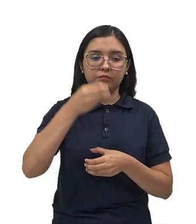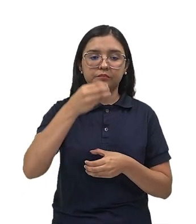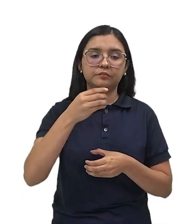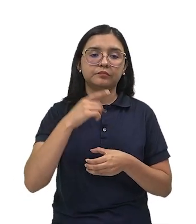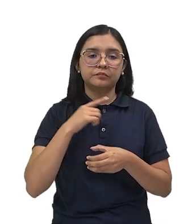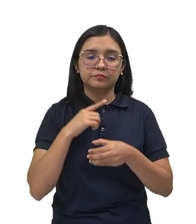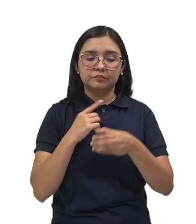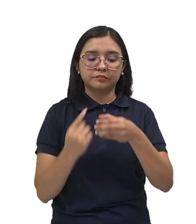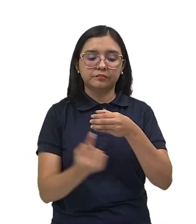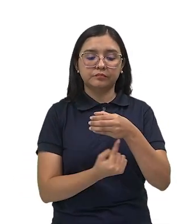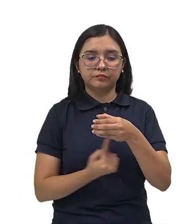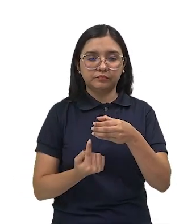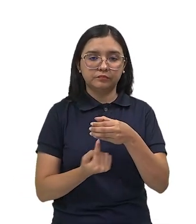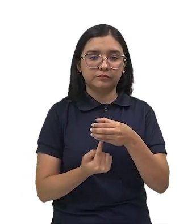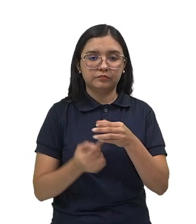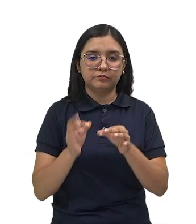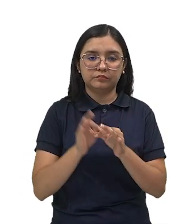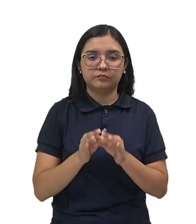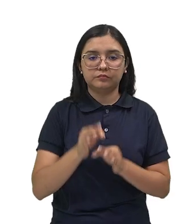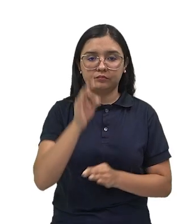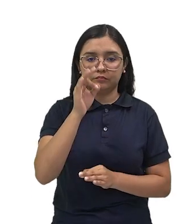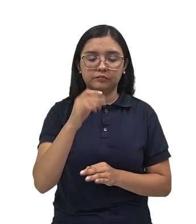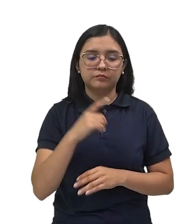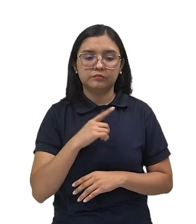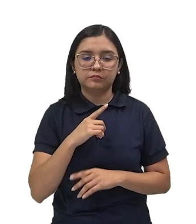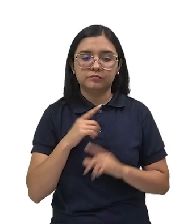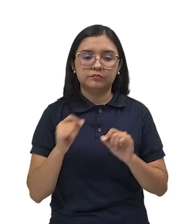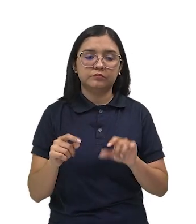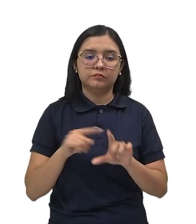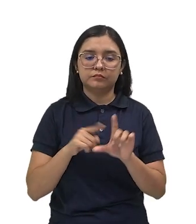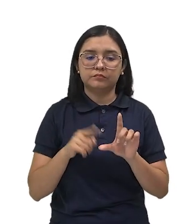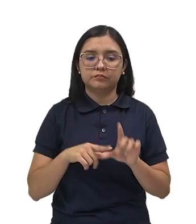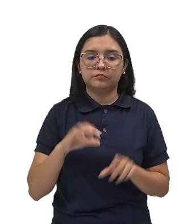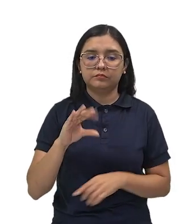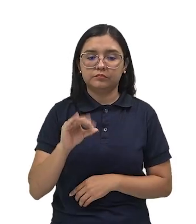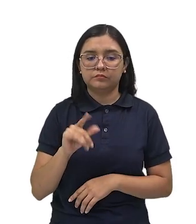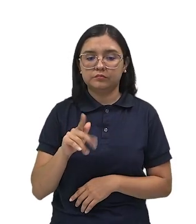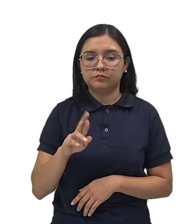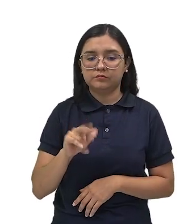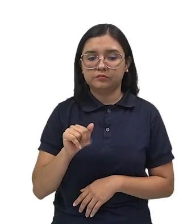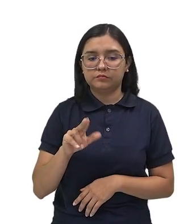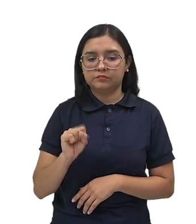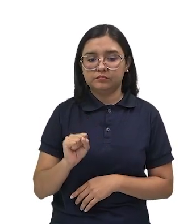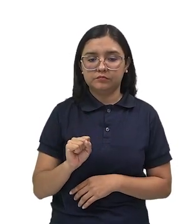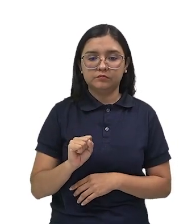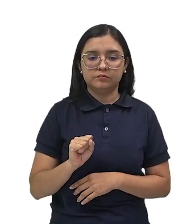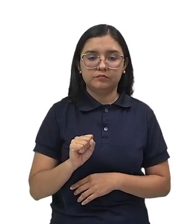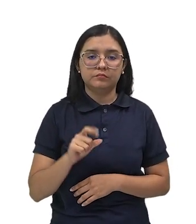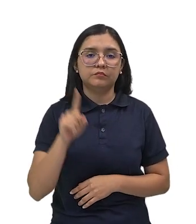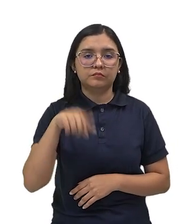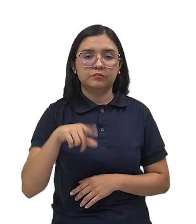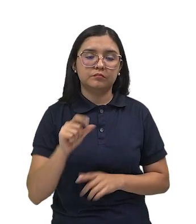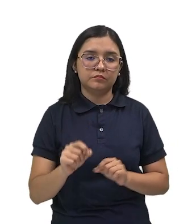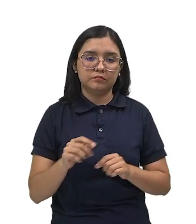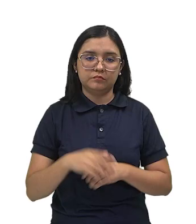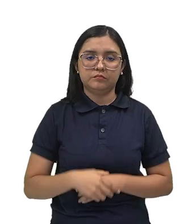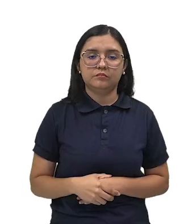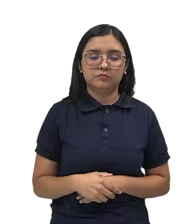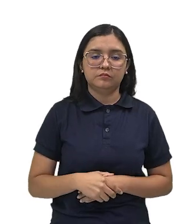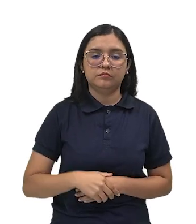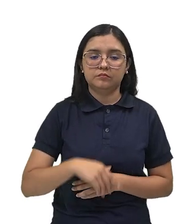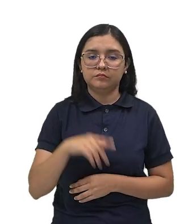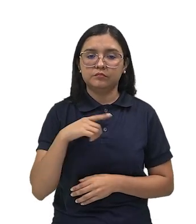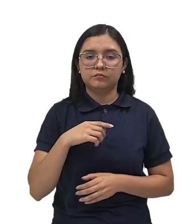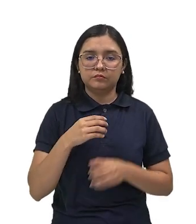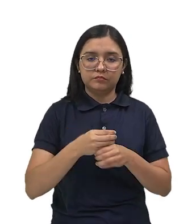numa base e a altura forma um ângulo de 90 graus. Portanto, ele é um cilindro reto,